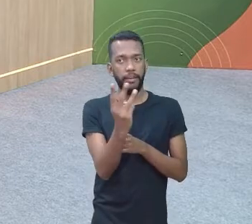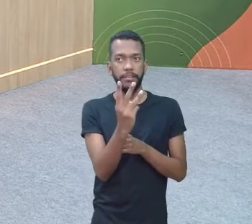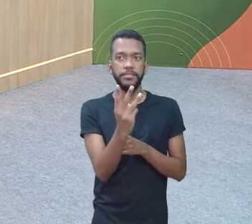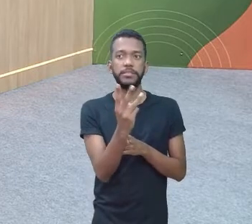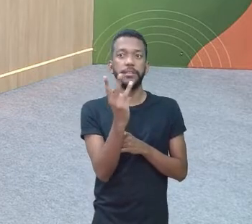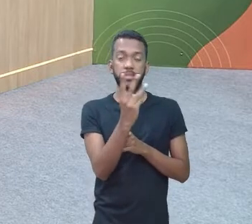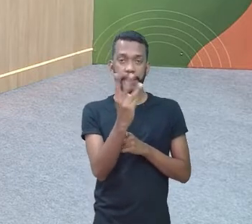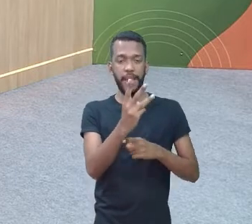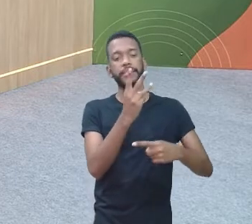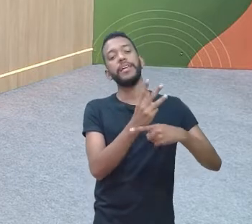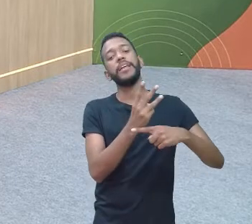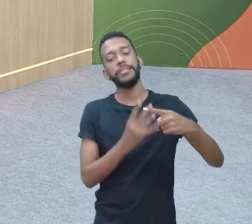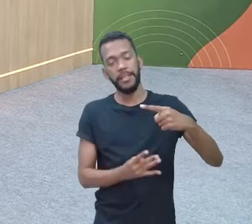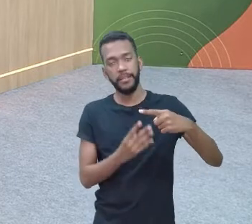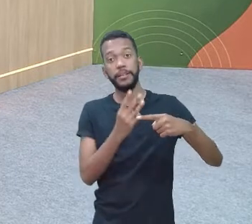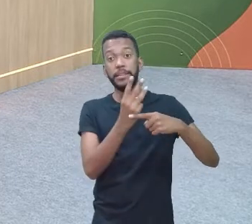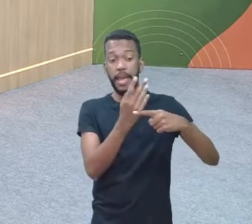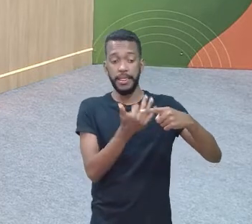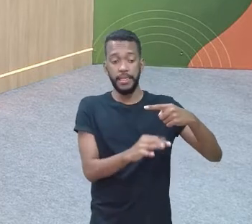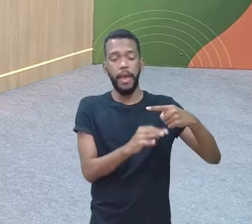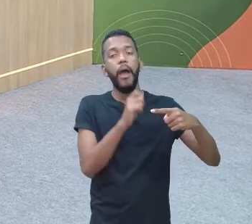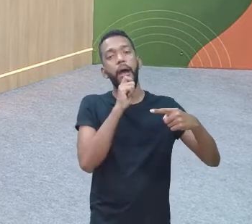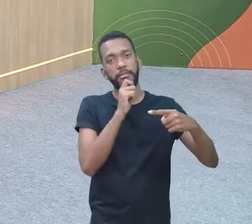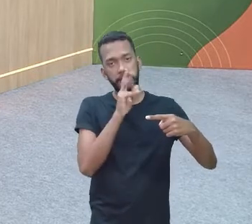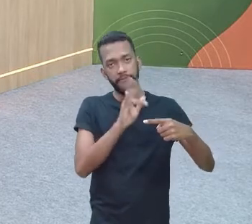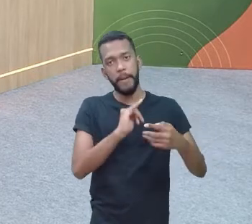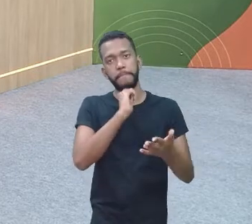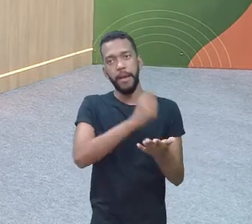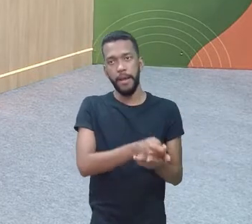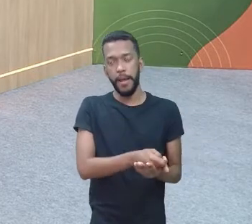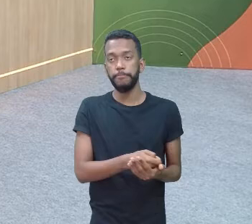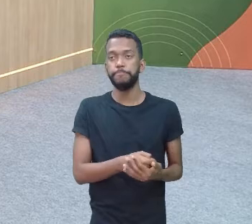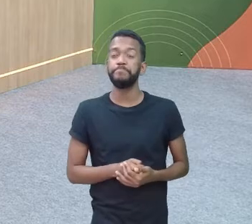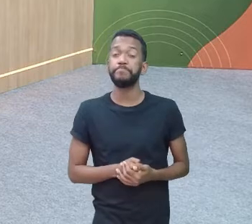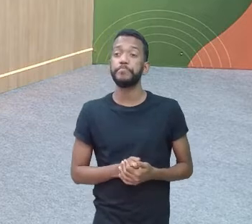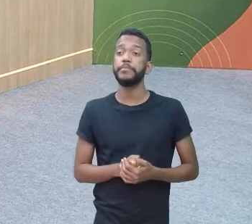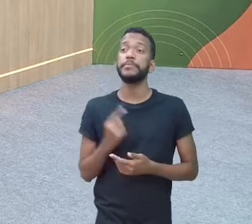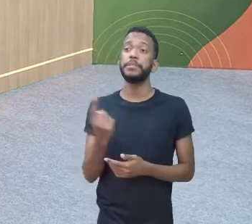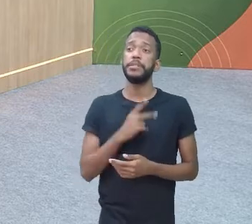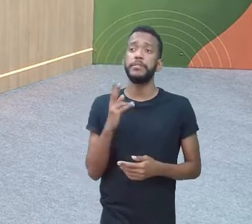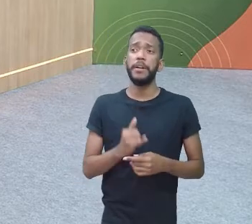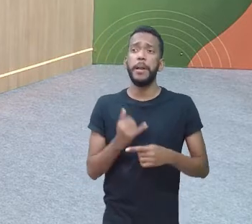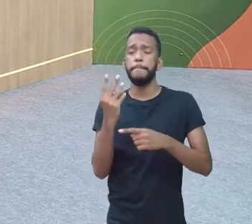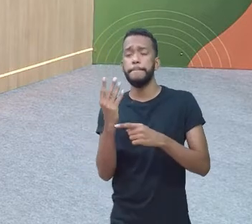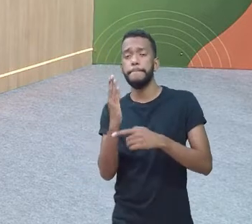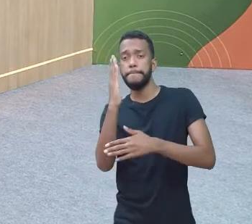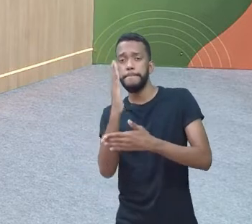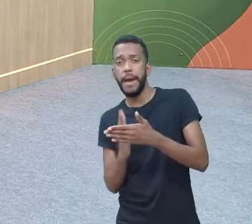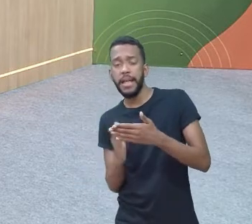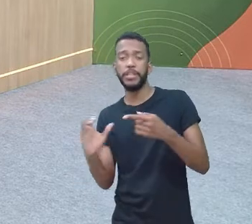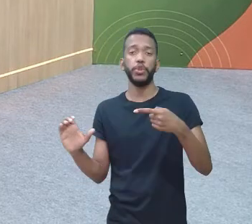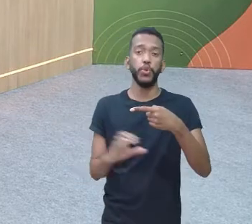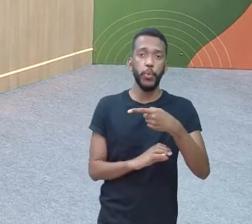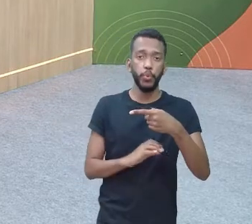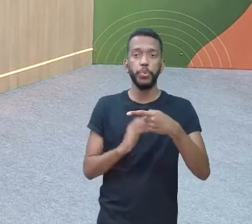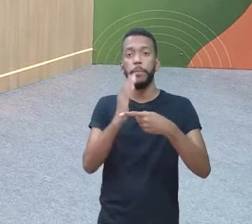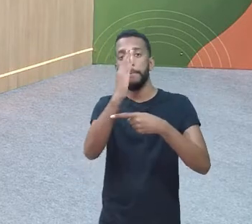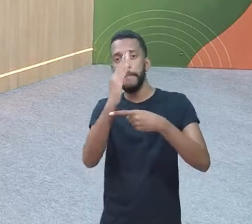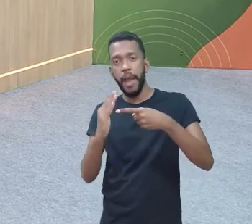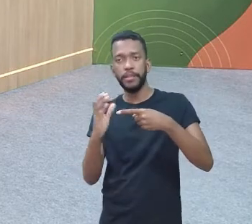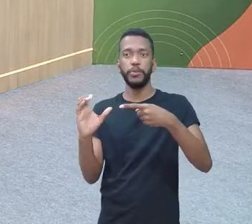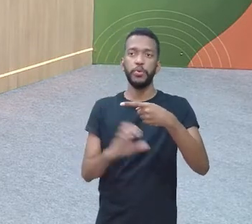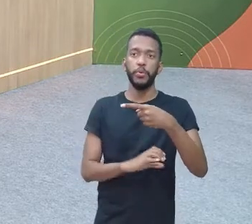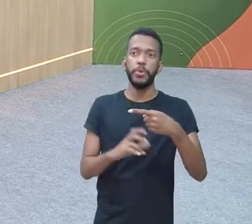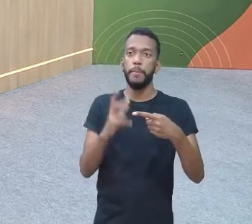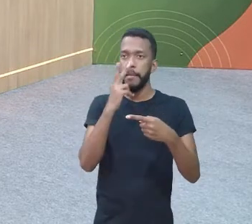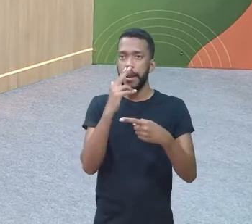valor ainda serão pagos, tá? Quando a gente trabalha com essa ideia de parte e todo, gente, essa outra informação acaba